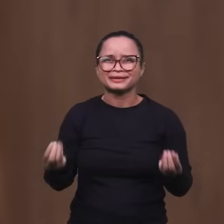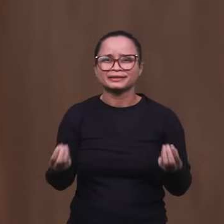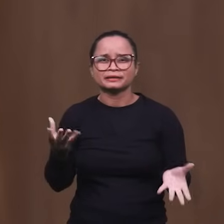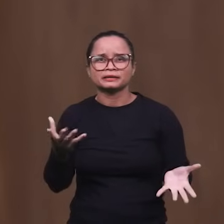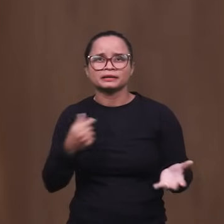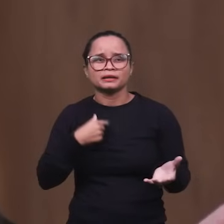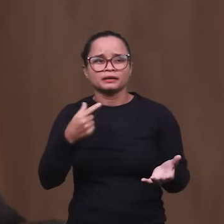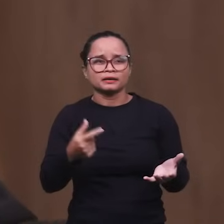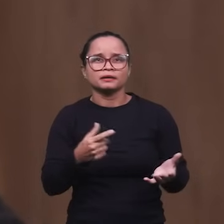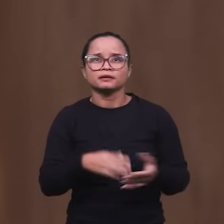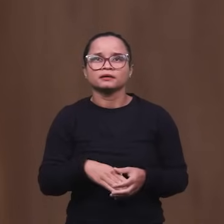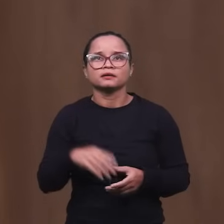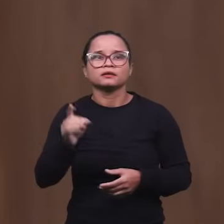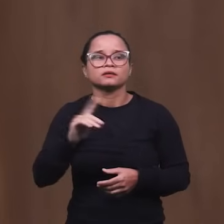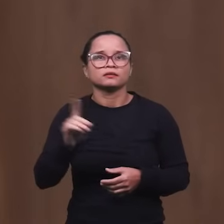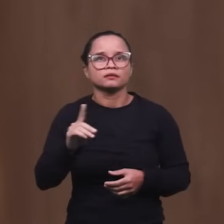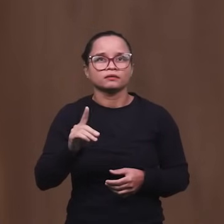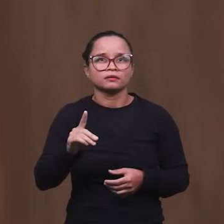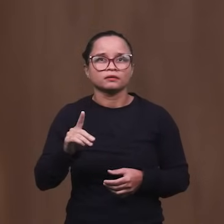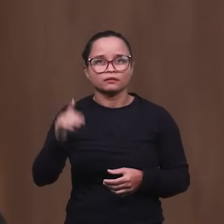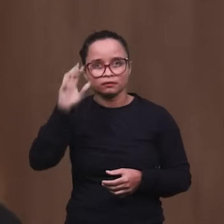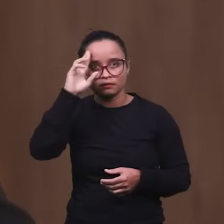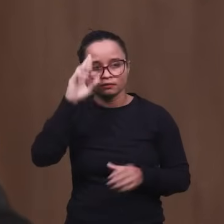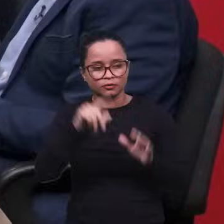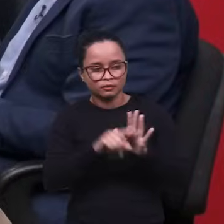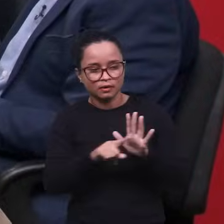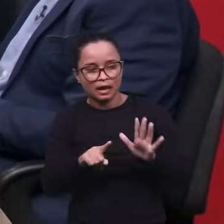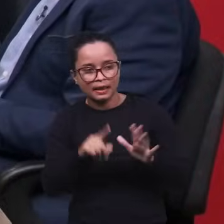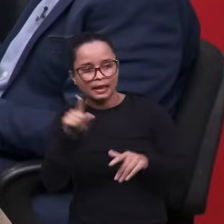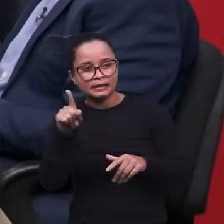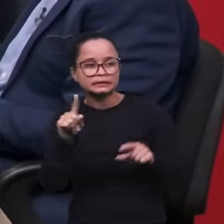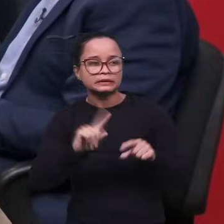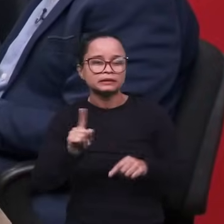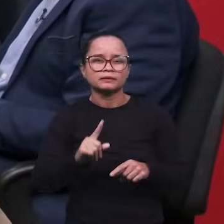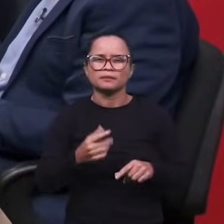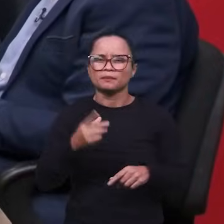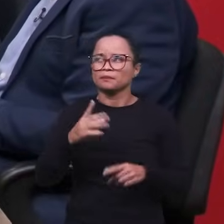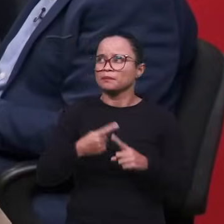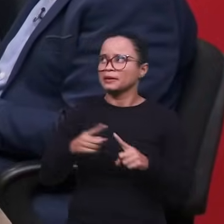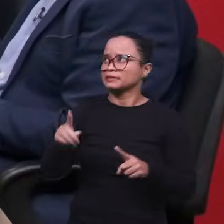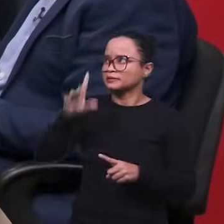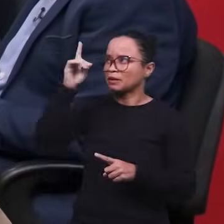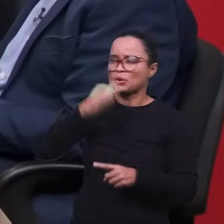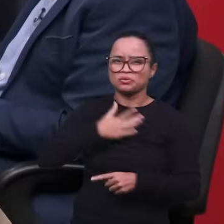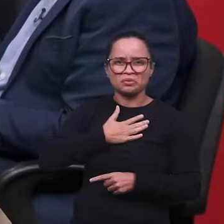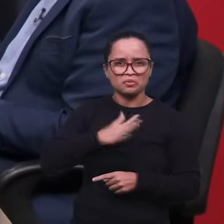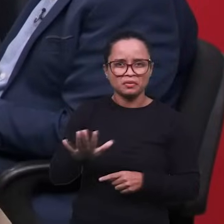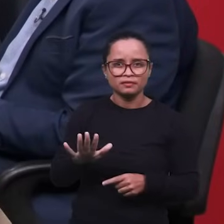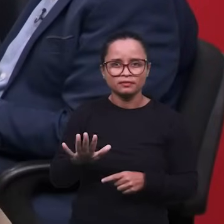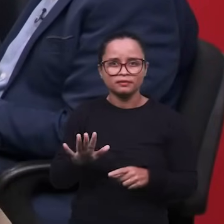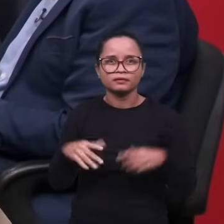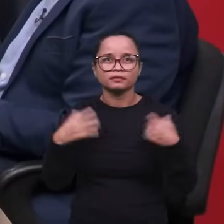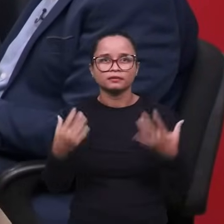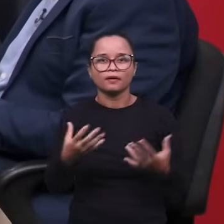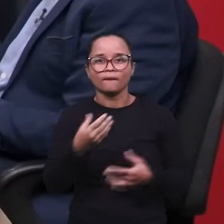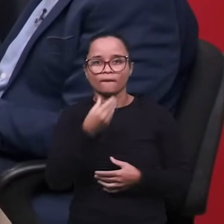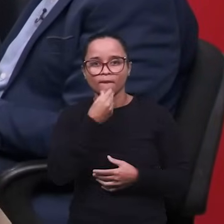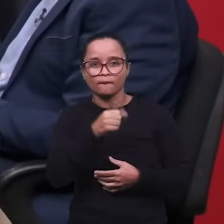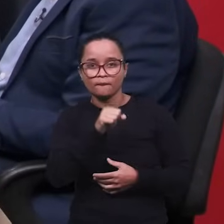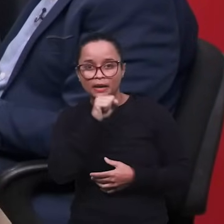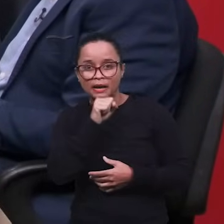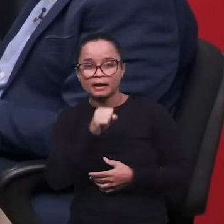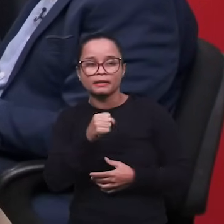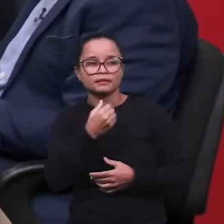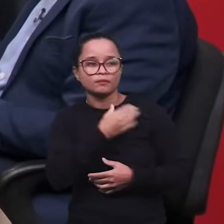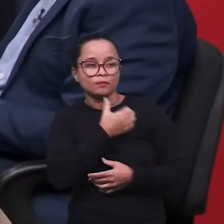para o parque, fazer um parque. Uma criança, não, o Senhor não permitiu você ir para o parque de diversão, mas Deus não gosta que vá para o parque. Então, os pais precisam assumir